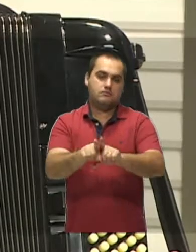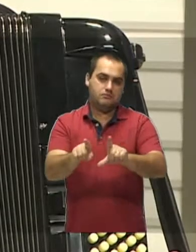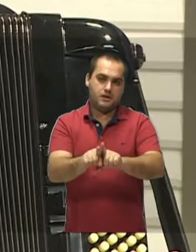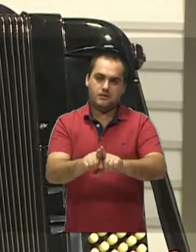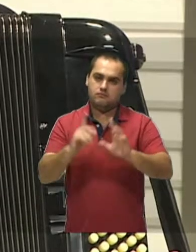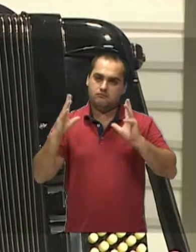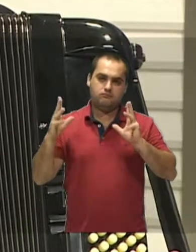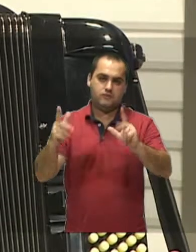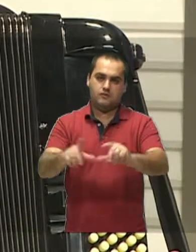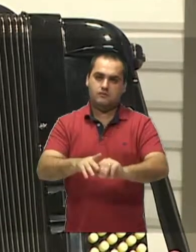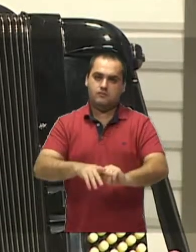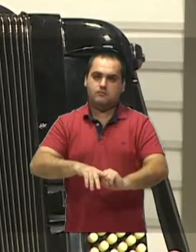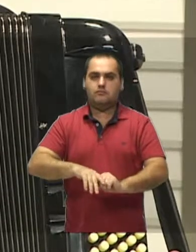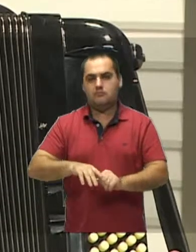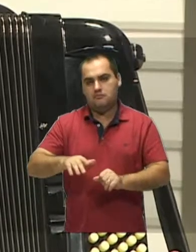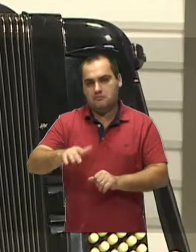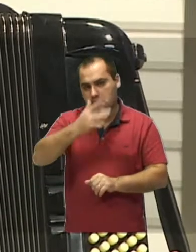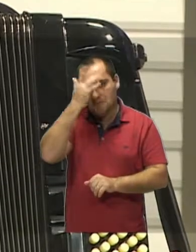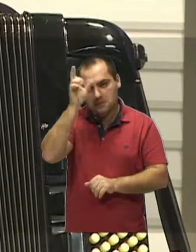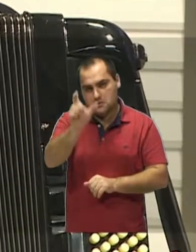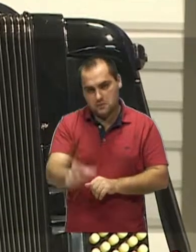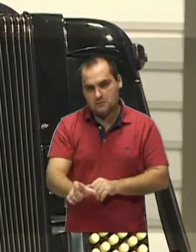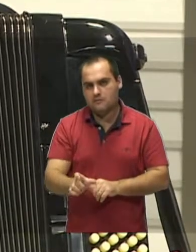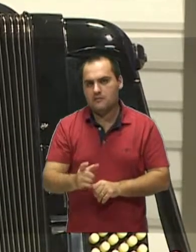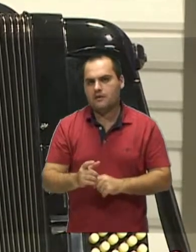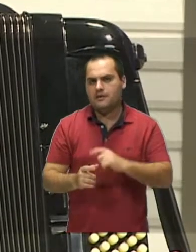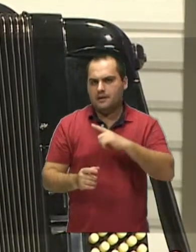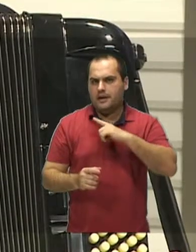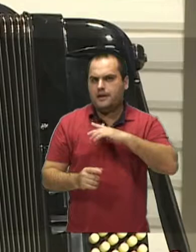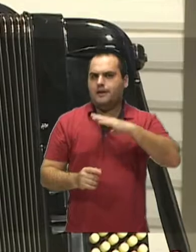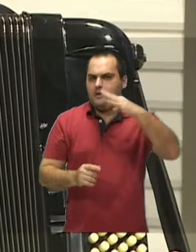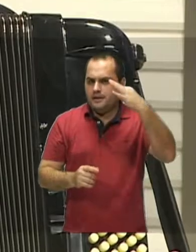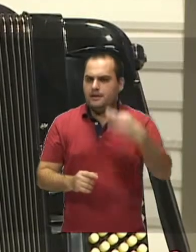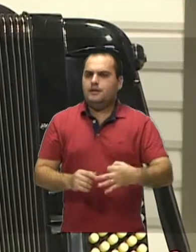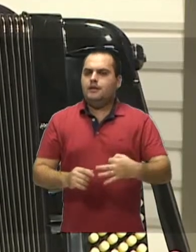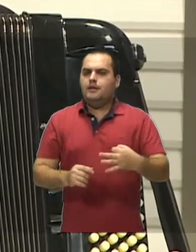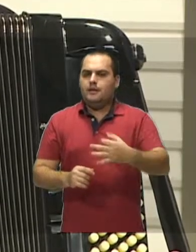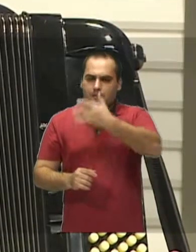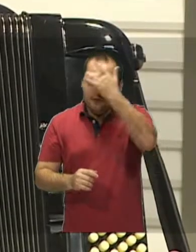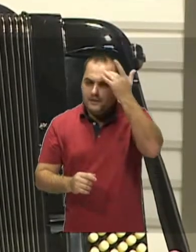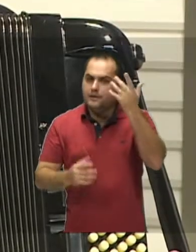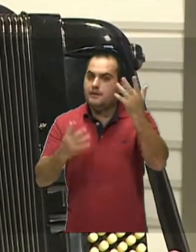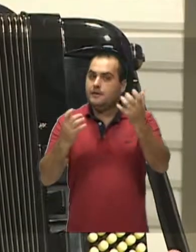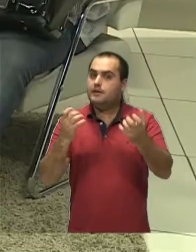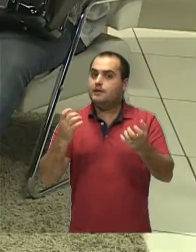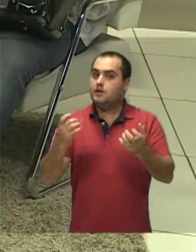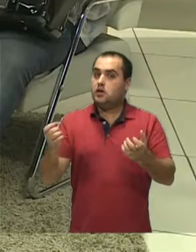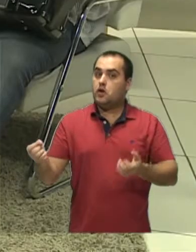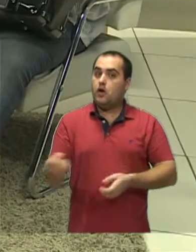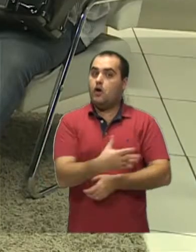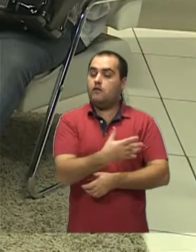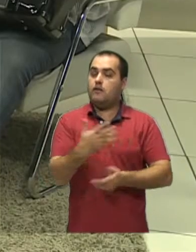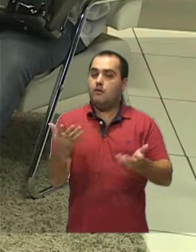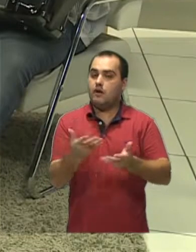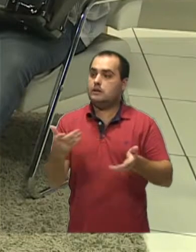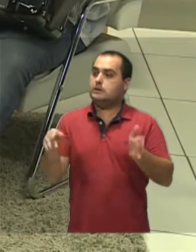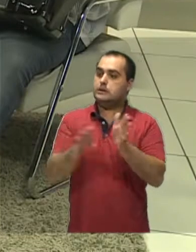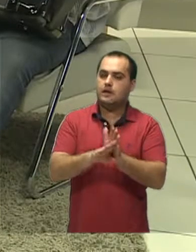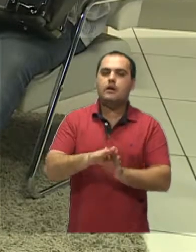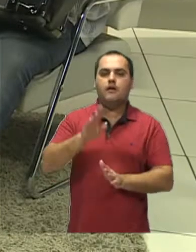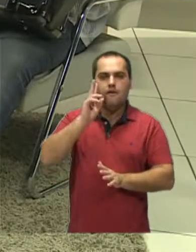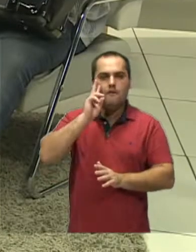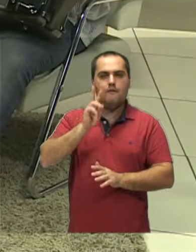que, assim como eu tenho certeza, vem aí querendo saber de tudo, né? No acordeon, a gente vê a